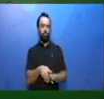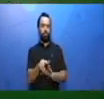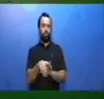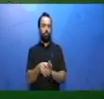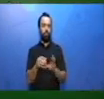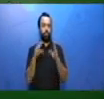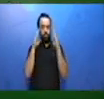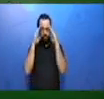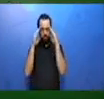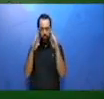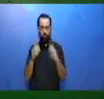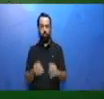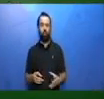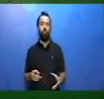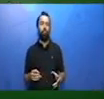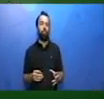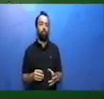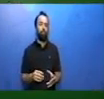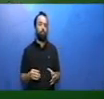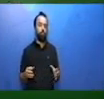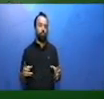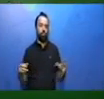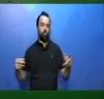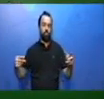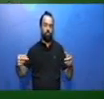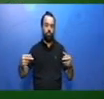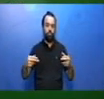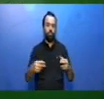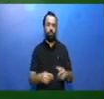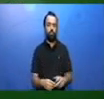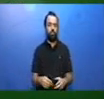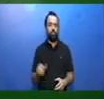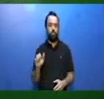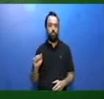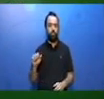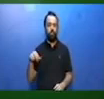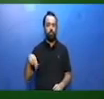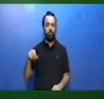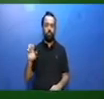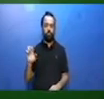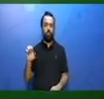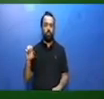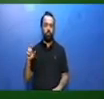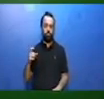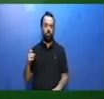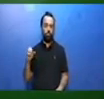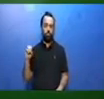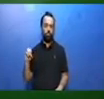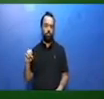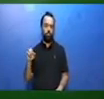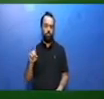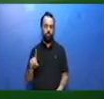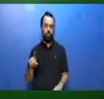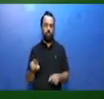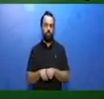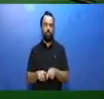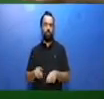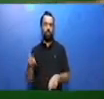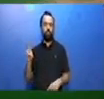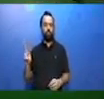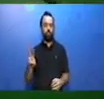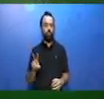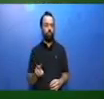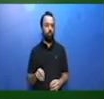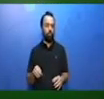1, recorte os anexos 1 e 2. Monte a representação dos bairros e dos serviços